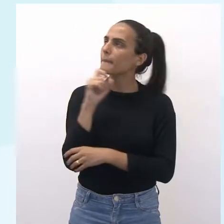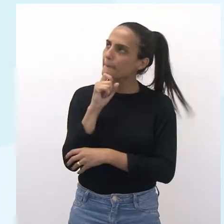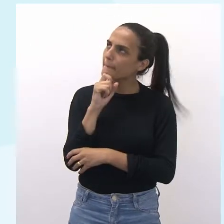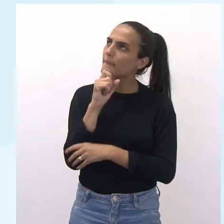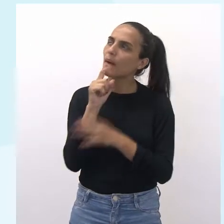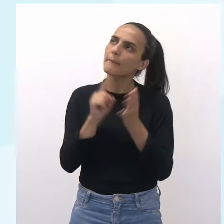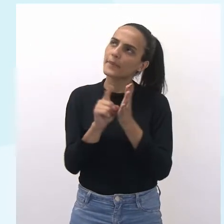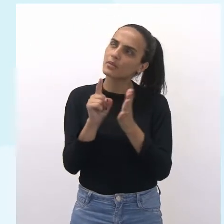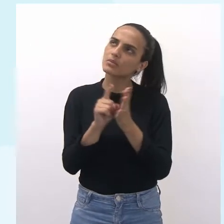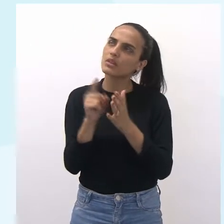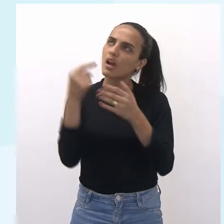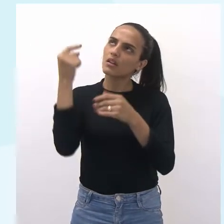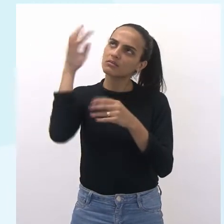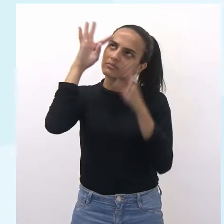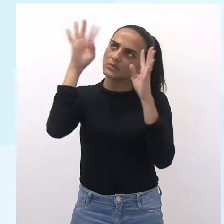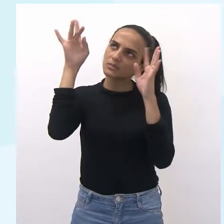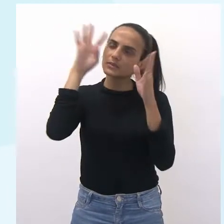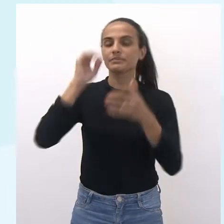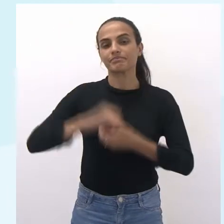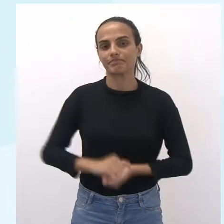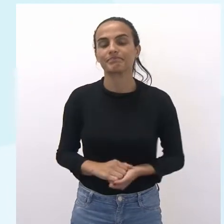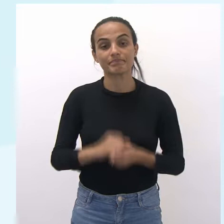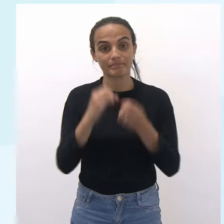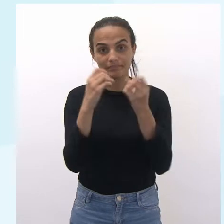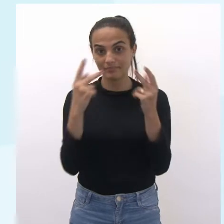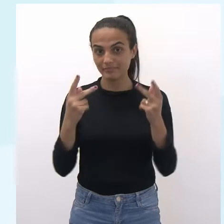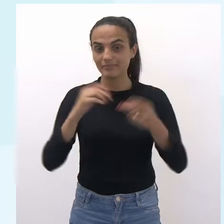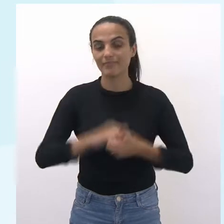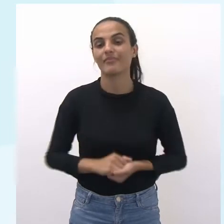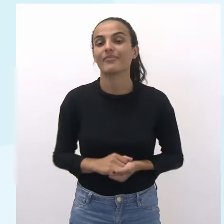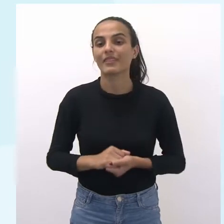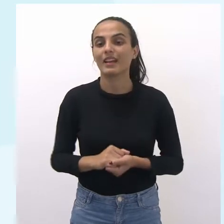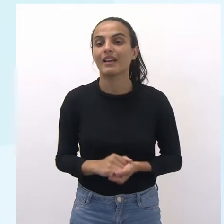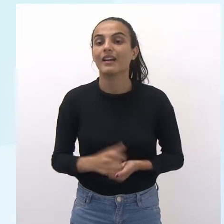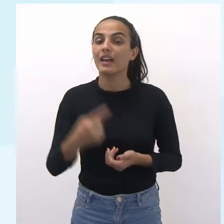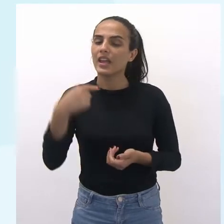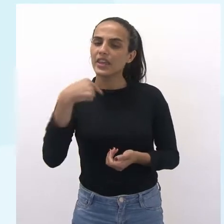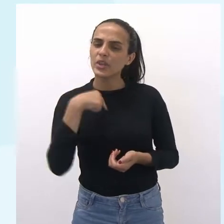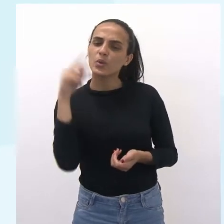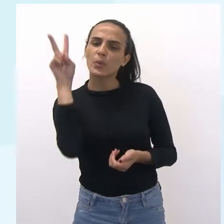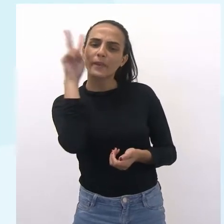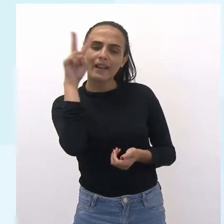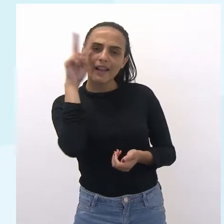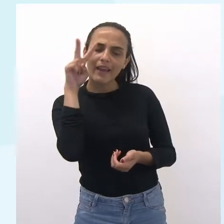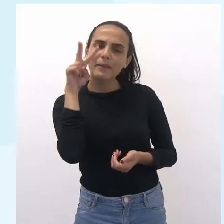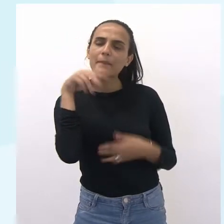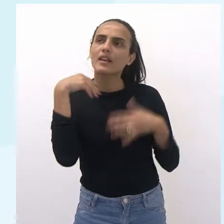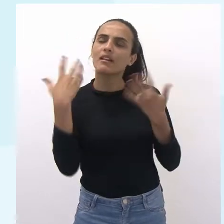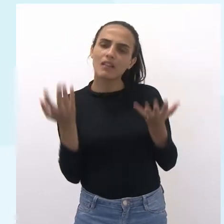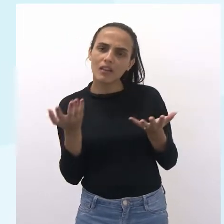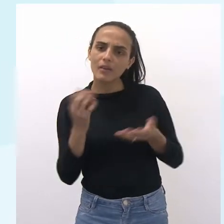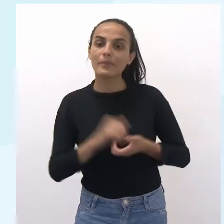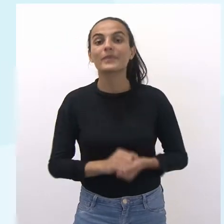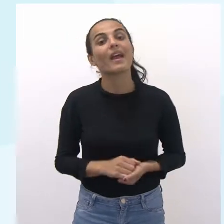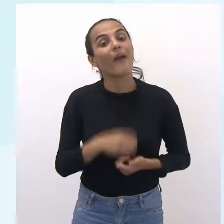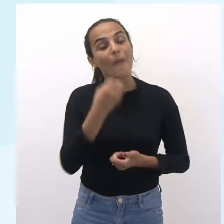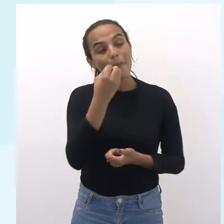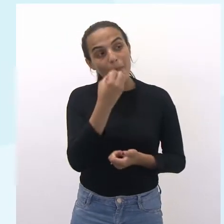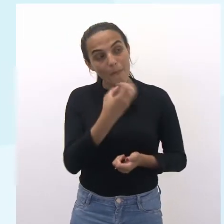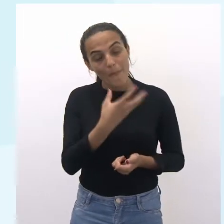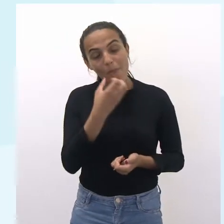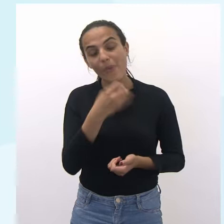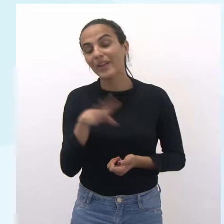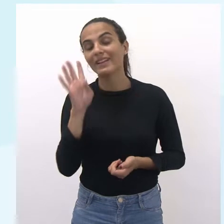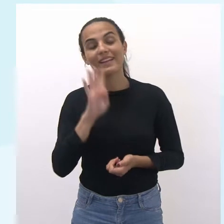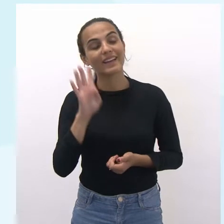mais apontamentos neste debate, ok? Isso me lembra é muito legal, professor Ademir, e isso eu